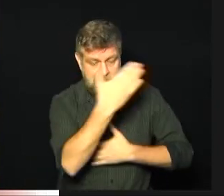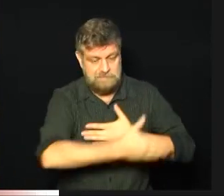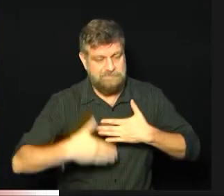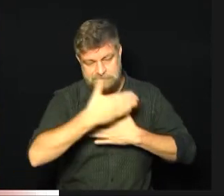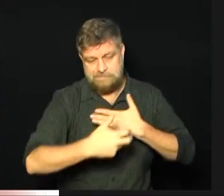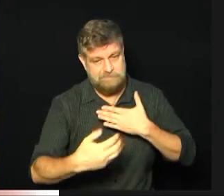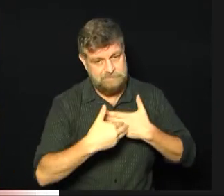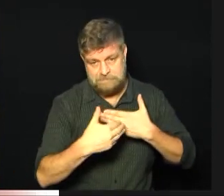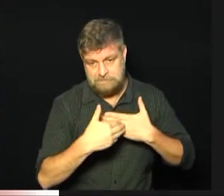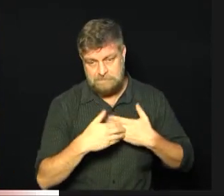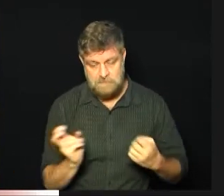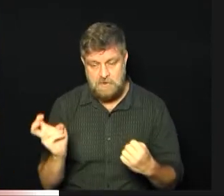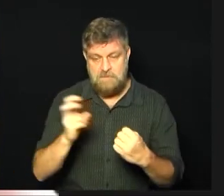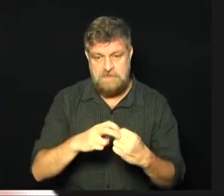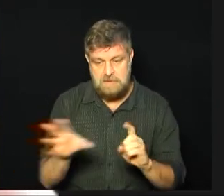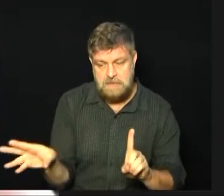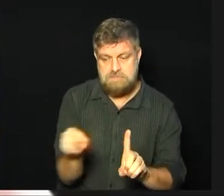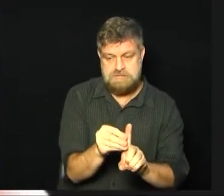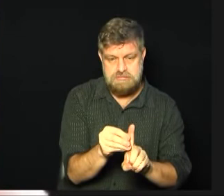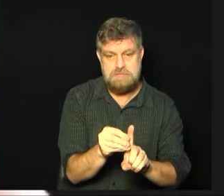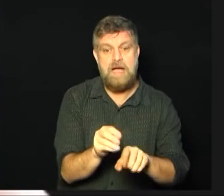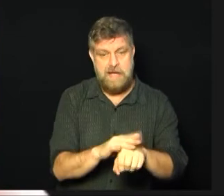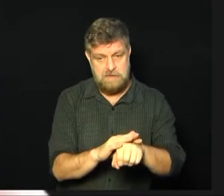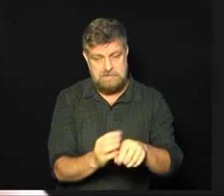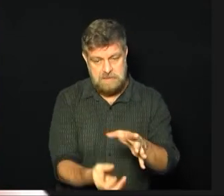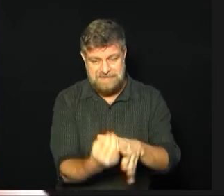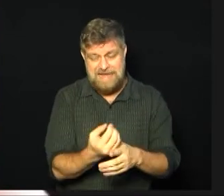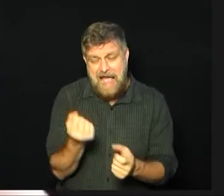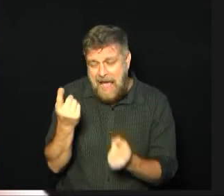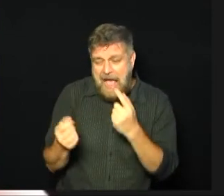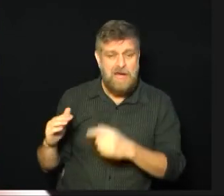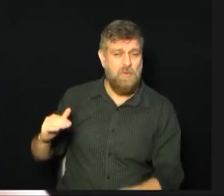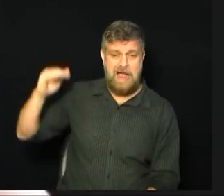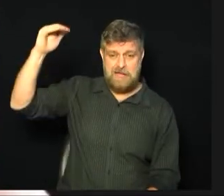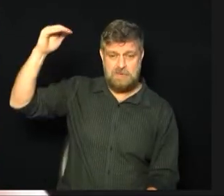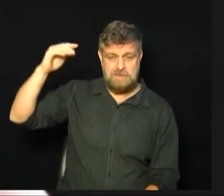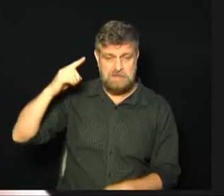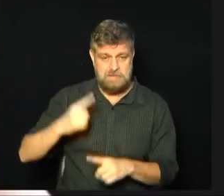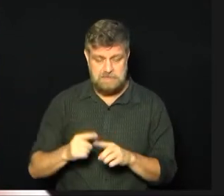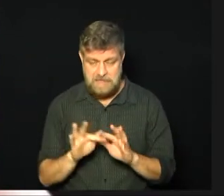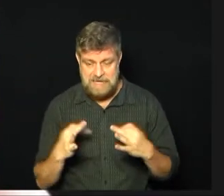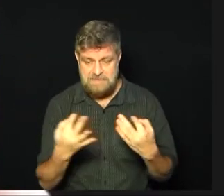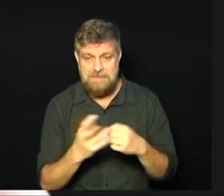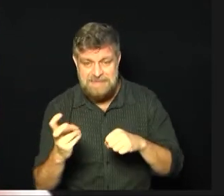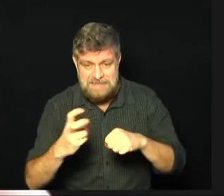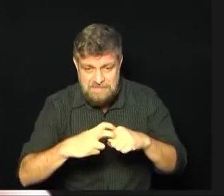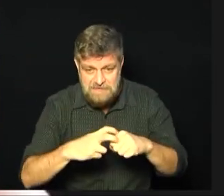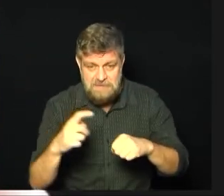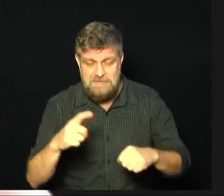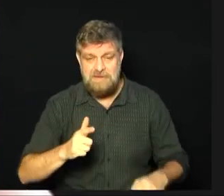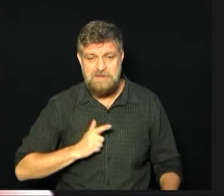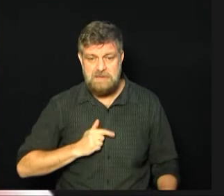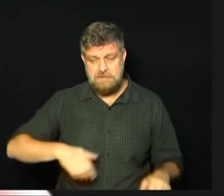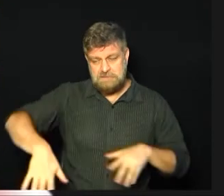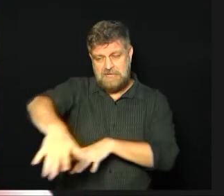entraram em contato com o vírus e elas acabam adquirindo infecção. Então, é muito raro a gente ver, porque os enterovírus, eles têm uma grande